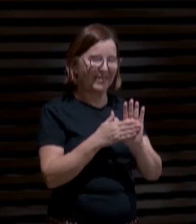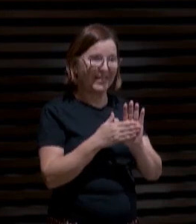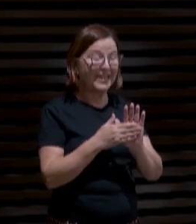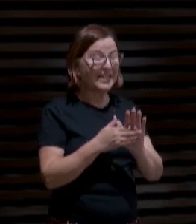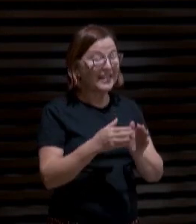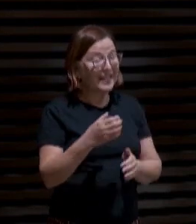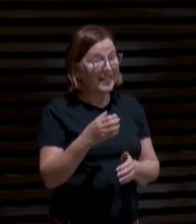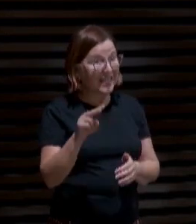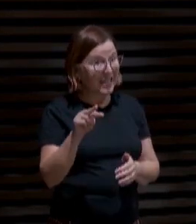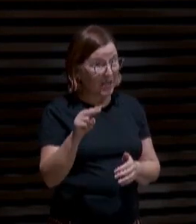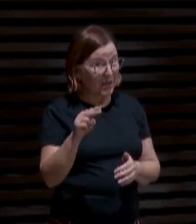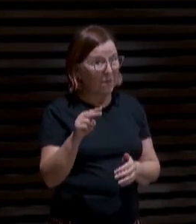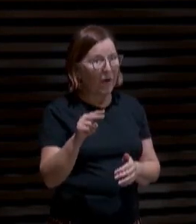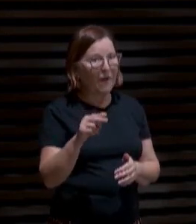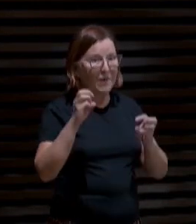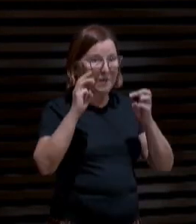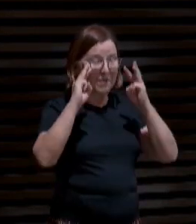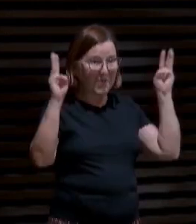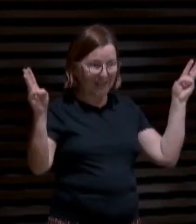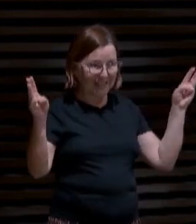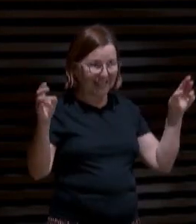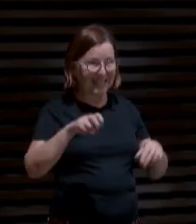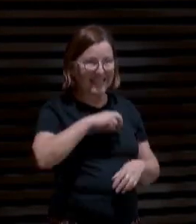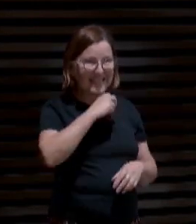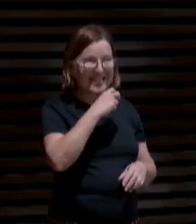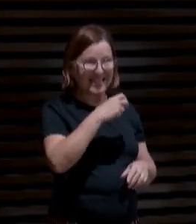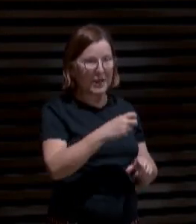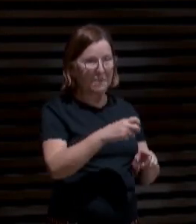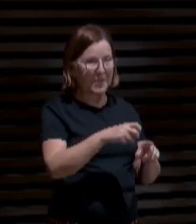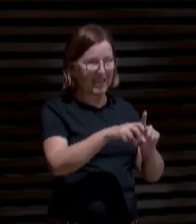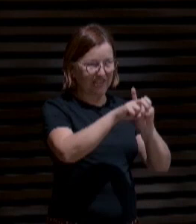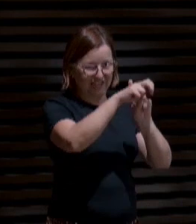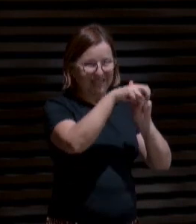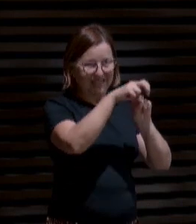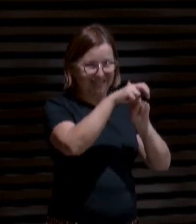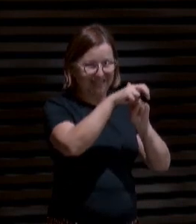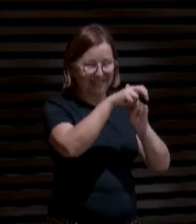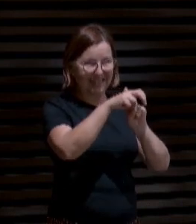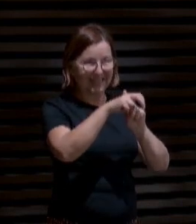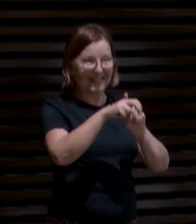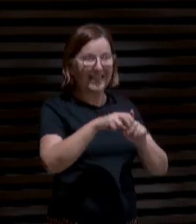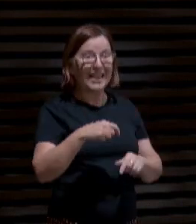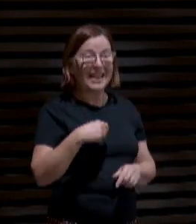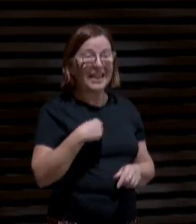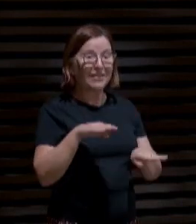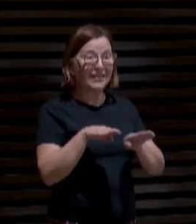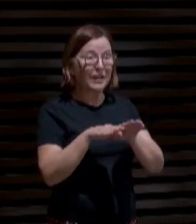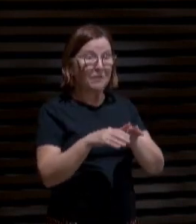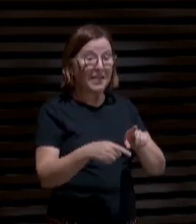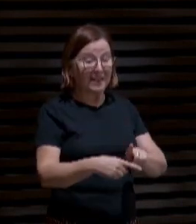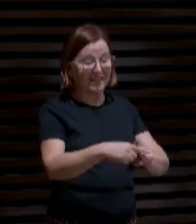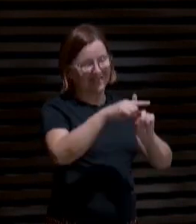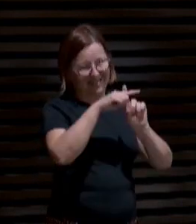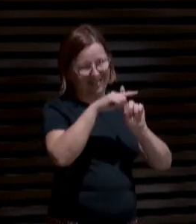como Moisés, eu vou ser levantado, e quando eu for levantado, então sabereis que eu sou, o eu sou que veio